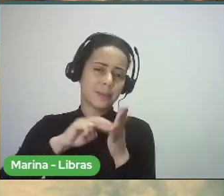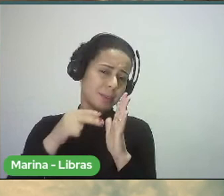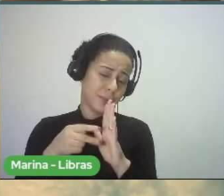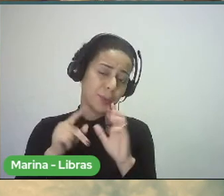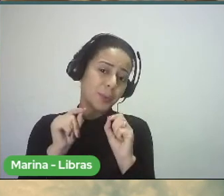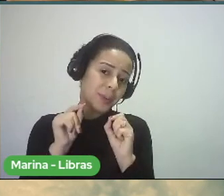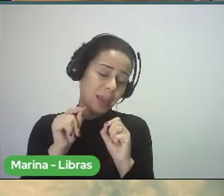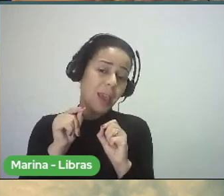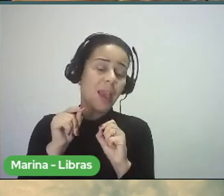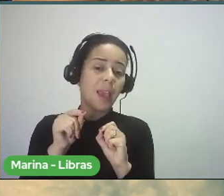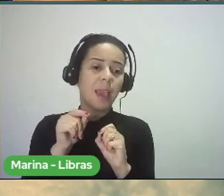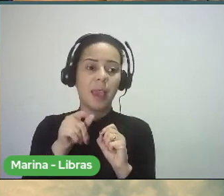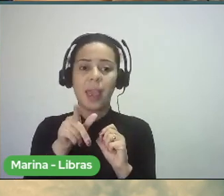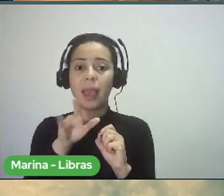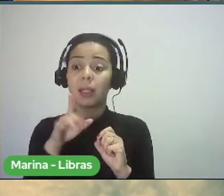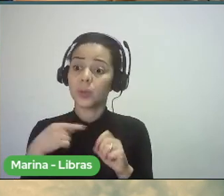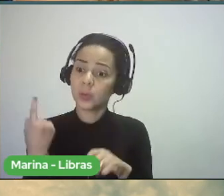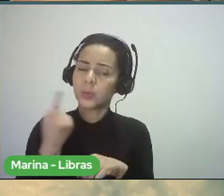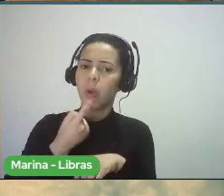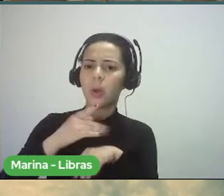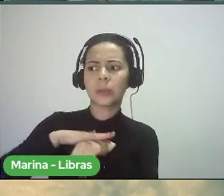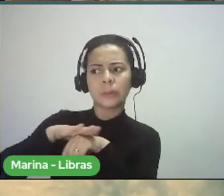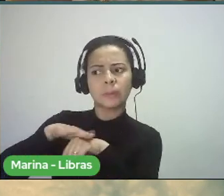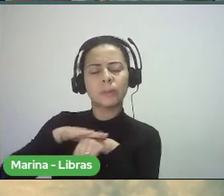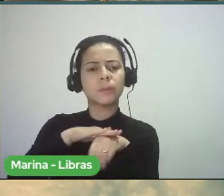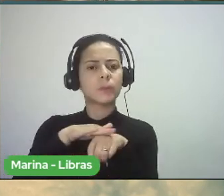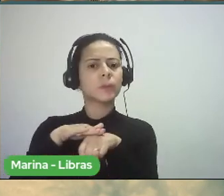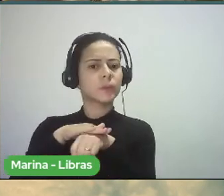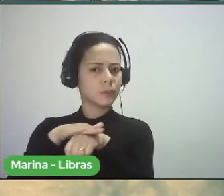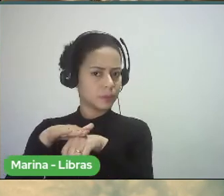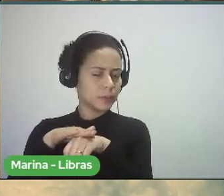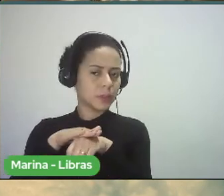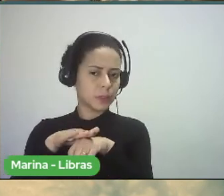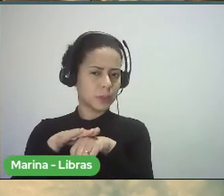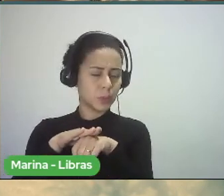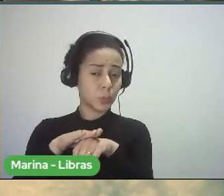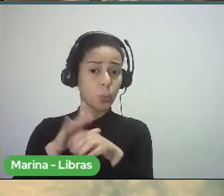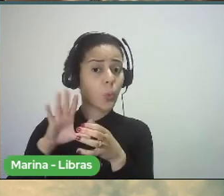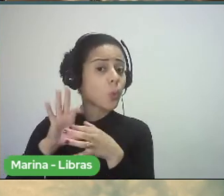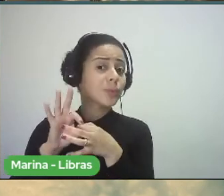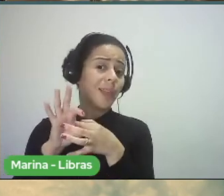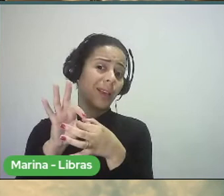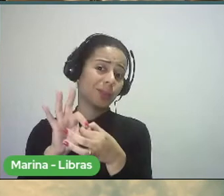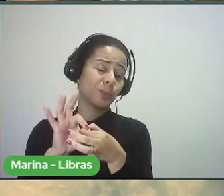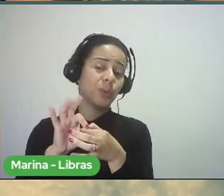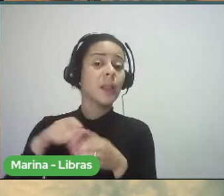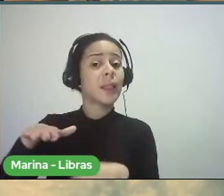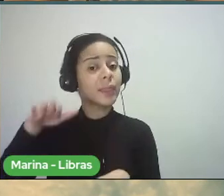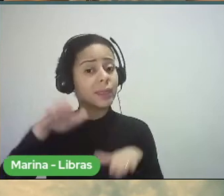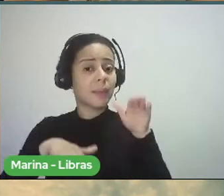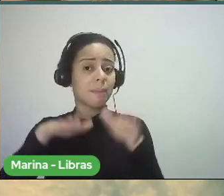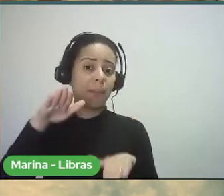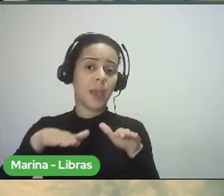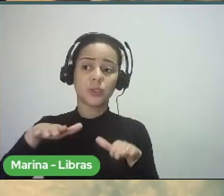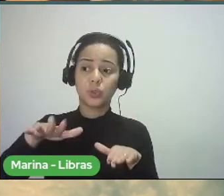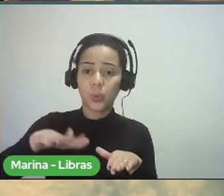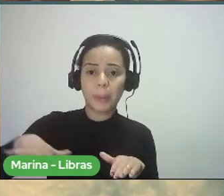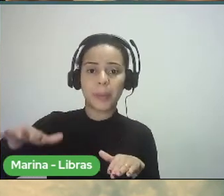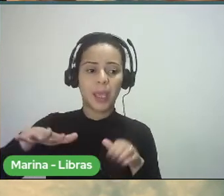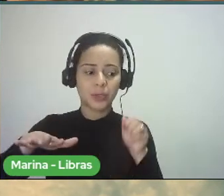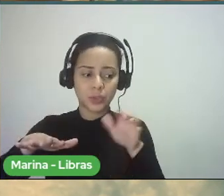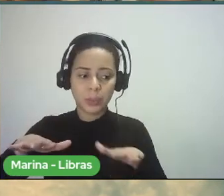desse aconteça então é bem nesse ponto aqui Mari comentou que dependendo do ambiente no qual a gente vai entrar a